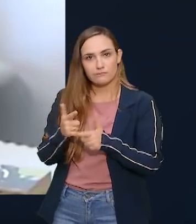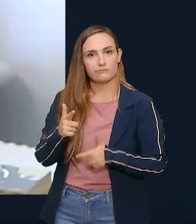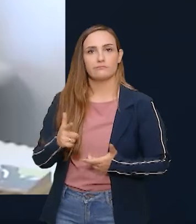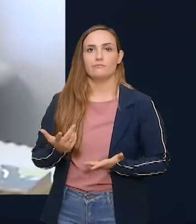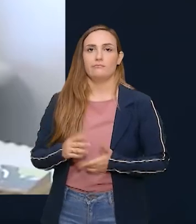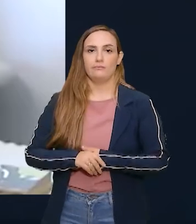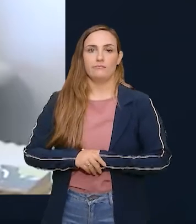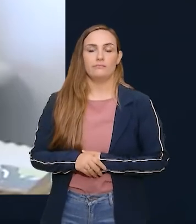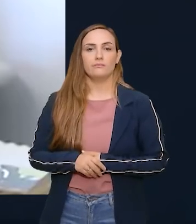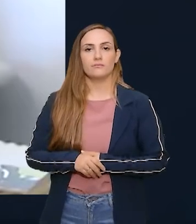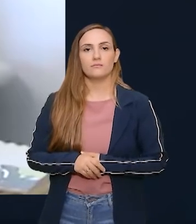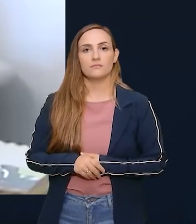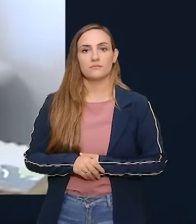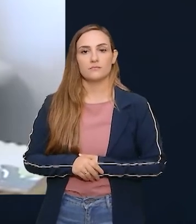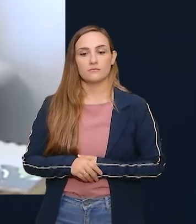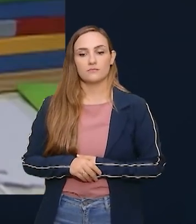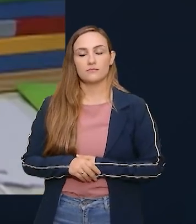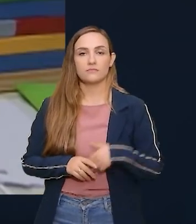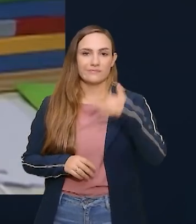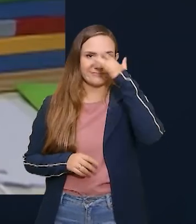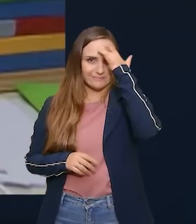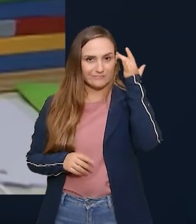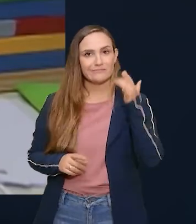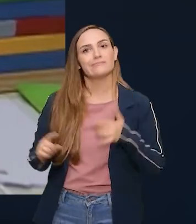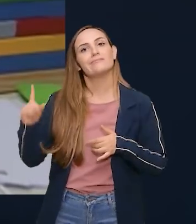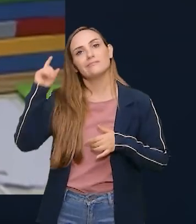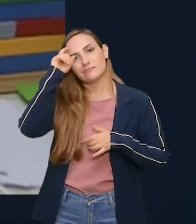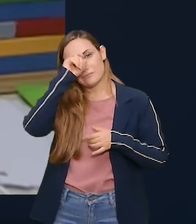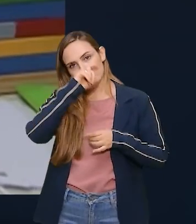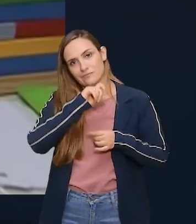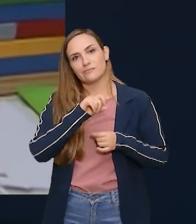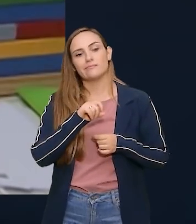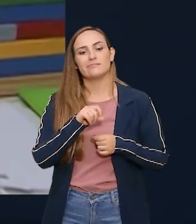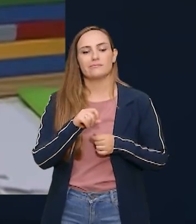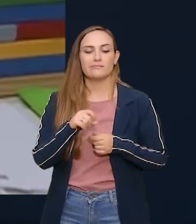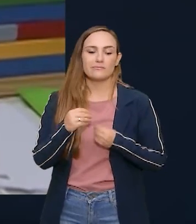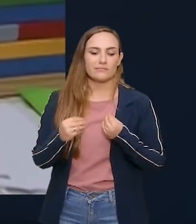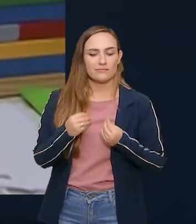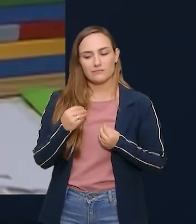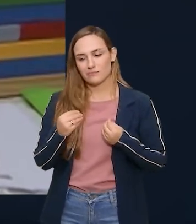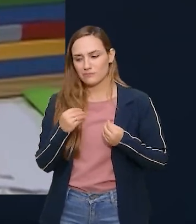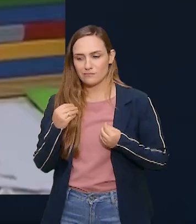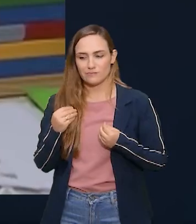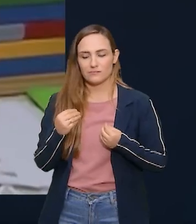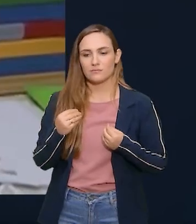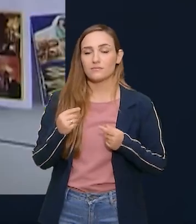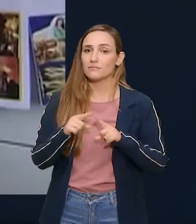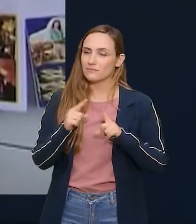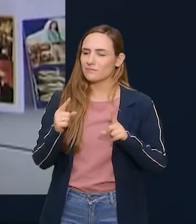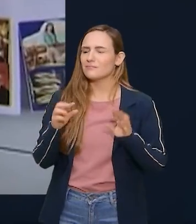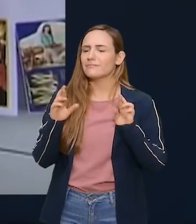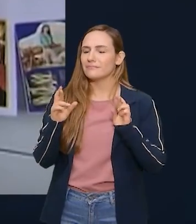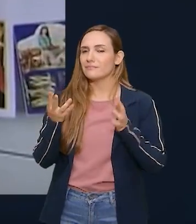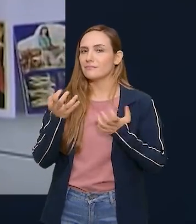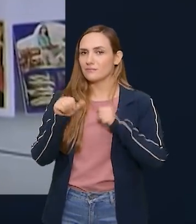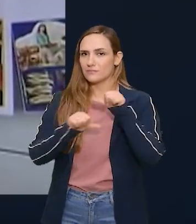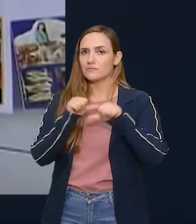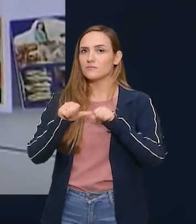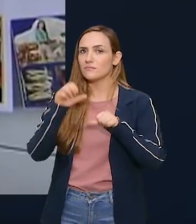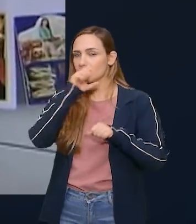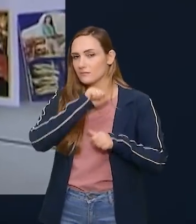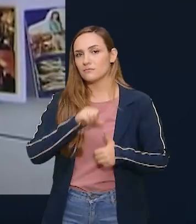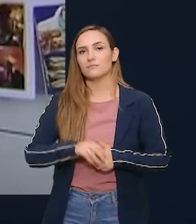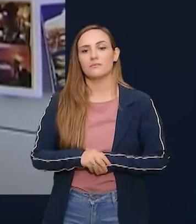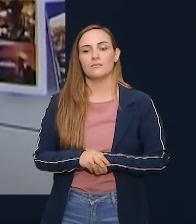muito pequena, quase inexistente. Quem sente na pele essa dificuldade não perde a esperança de que a